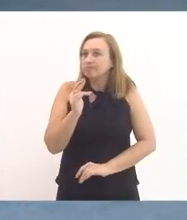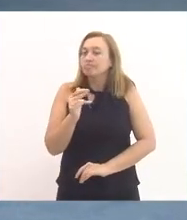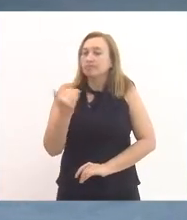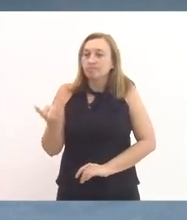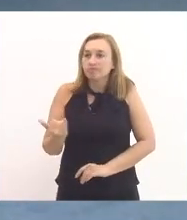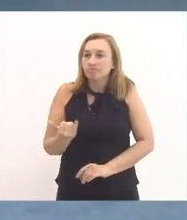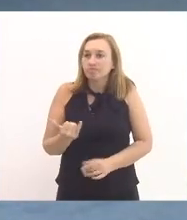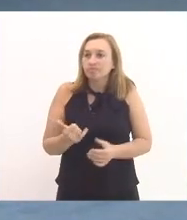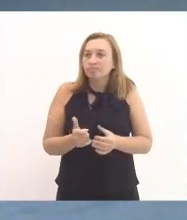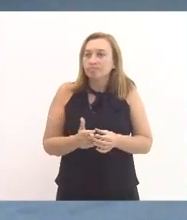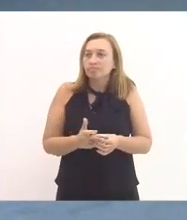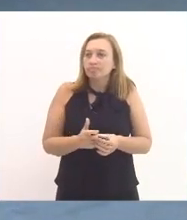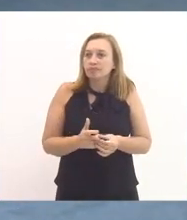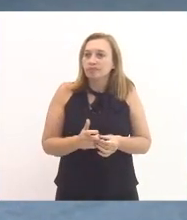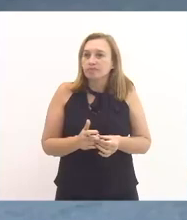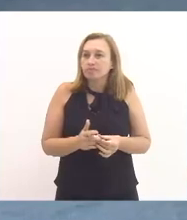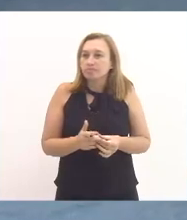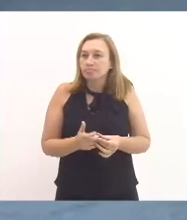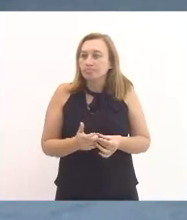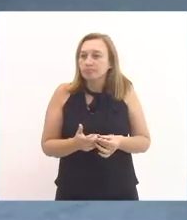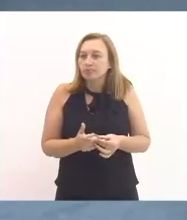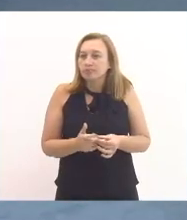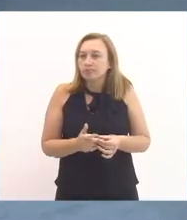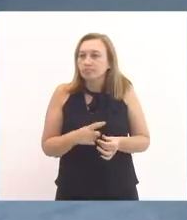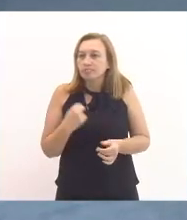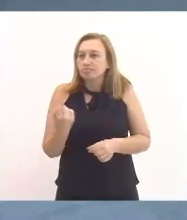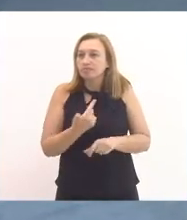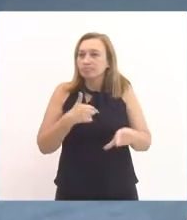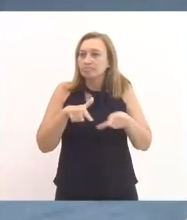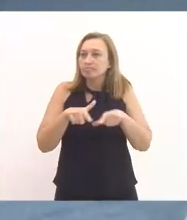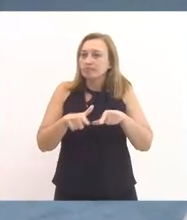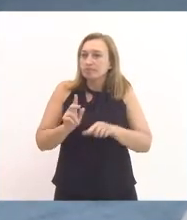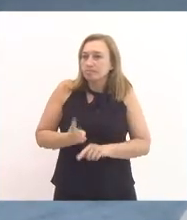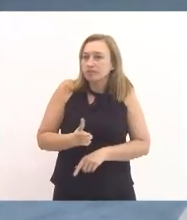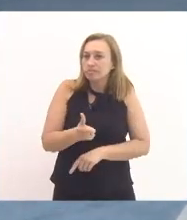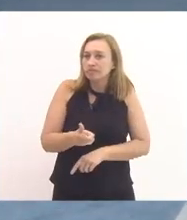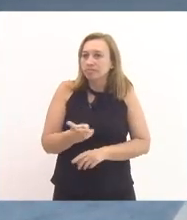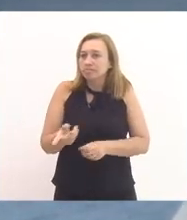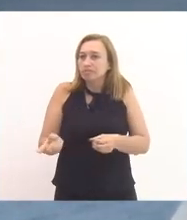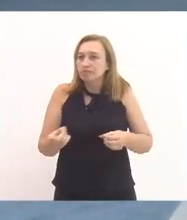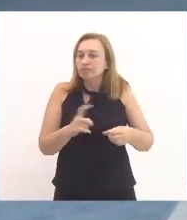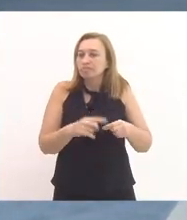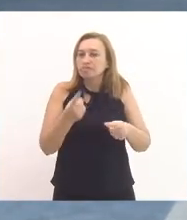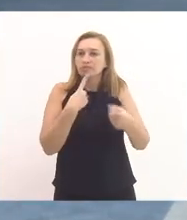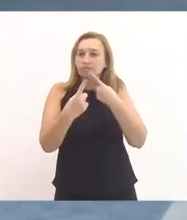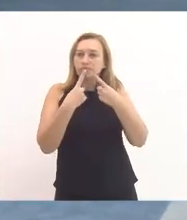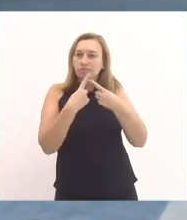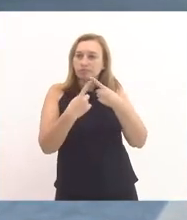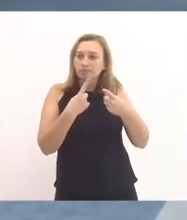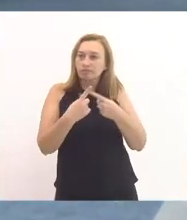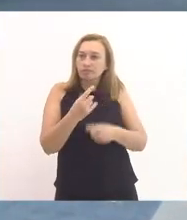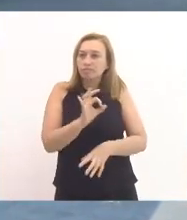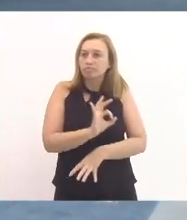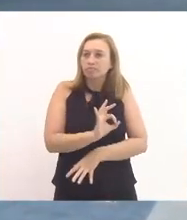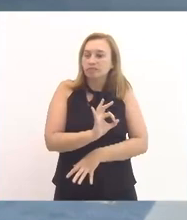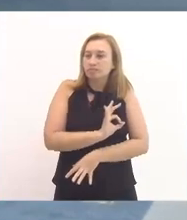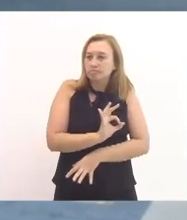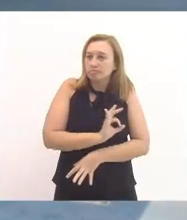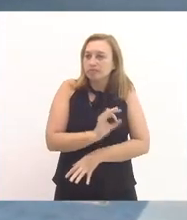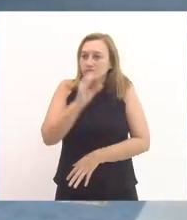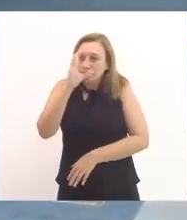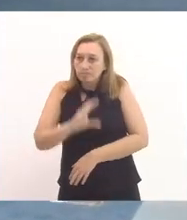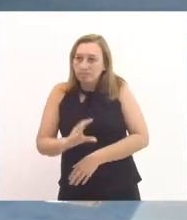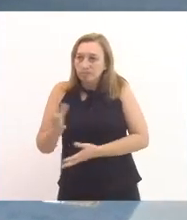ratificando né nossos mandatos aí sempre voltados para a discussão da Polícia Civil nós recebemos